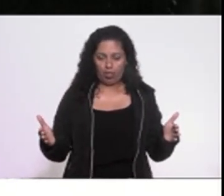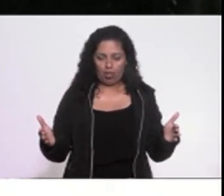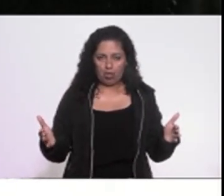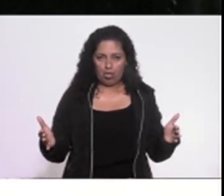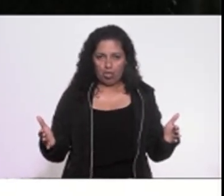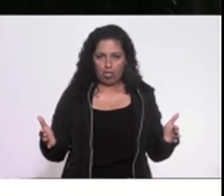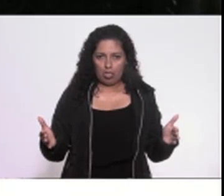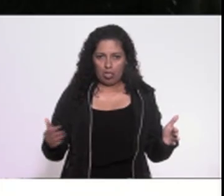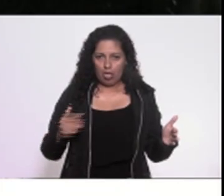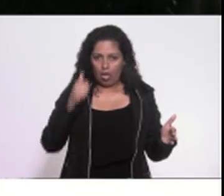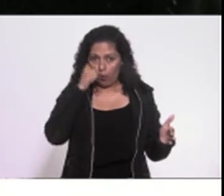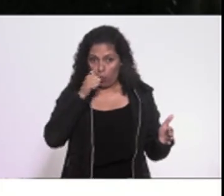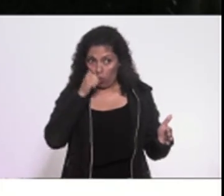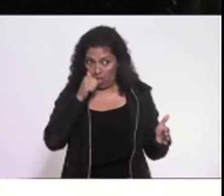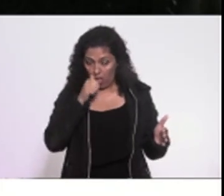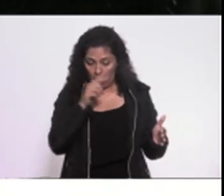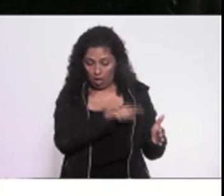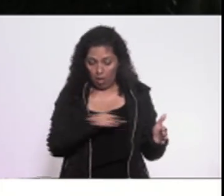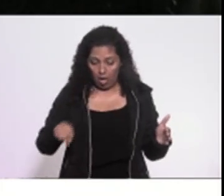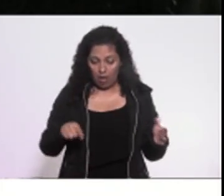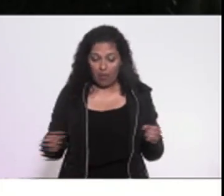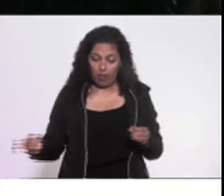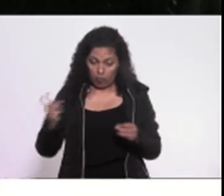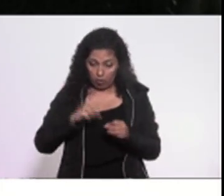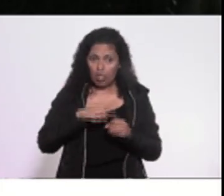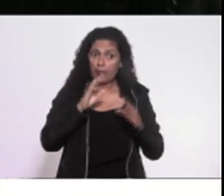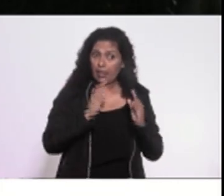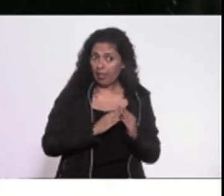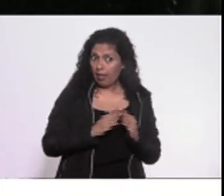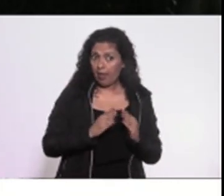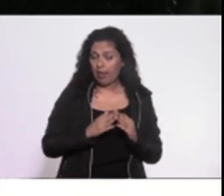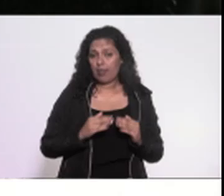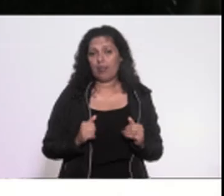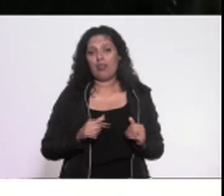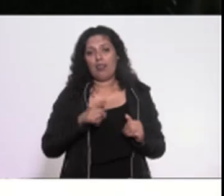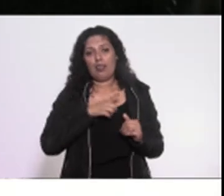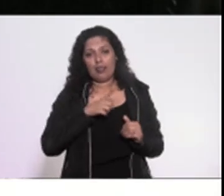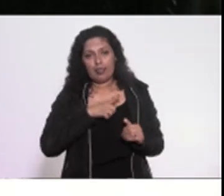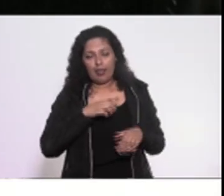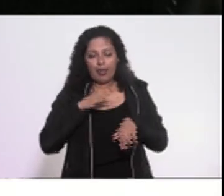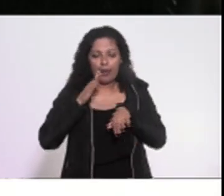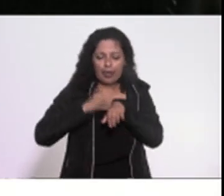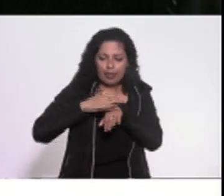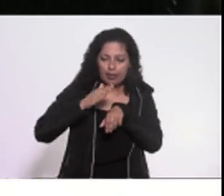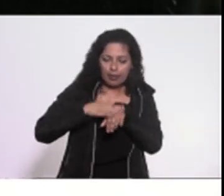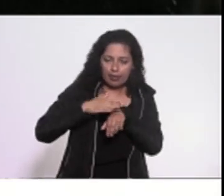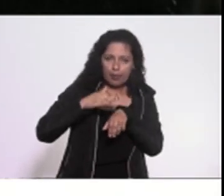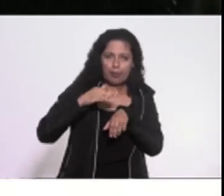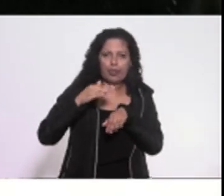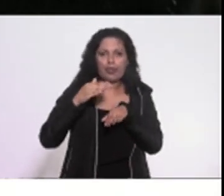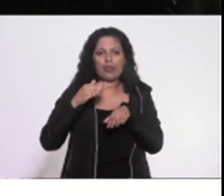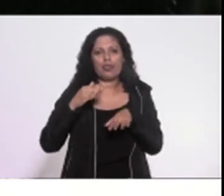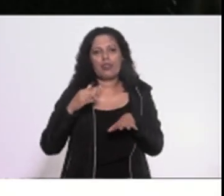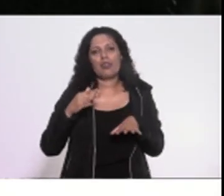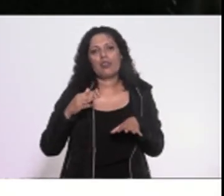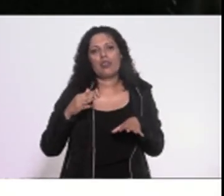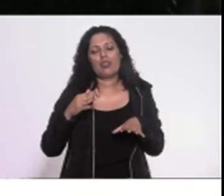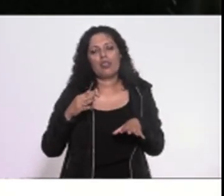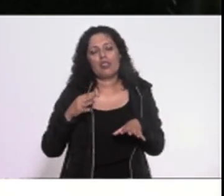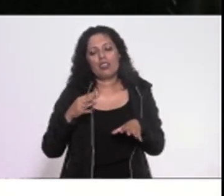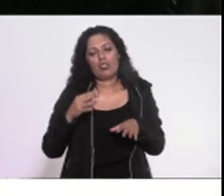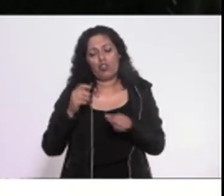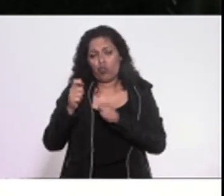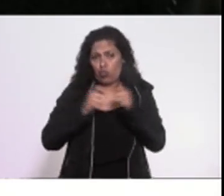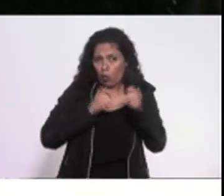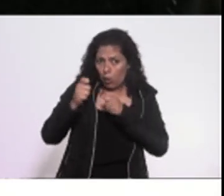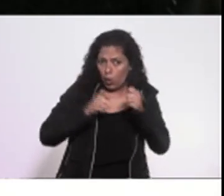princípio, ela vai voltar para o mesmo local, ela tem a mesma dependência afetiva, muitas vezes uma dependência